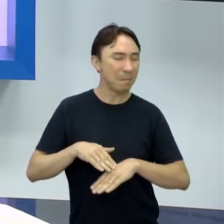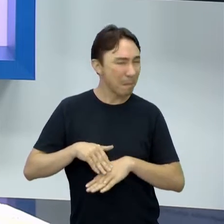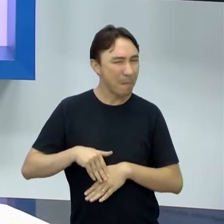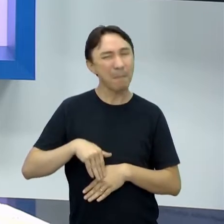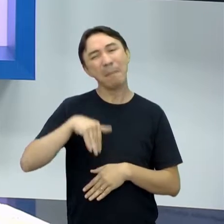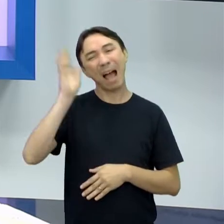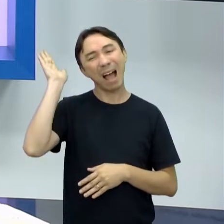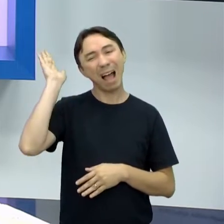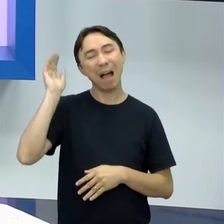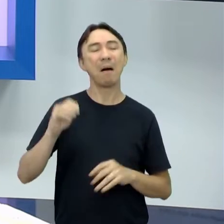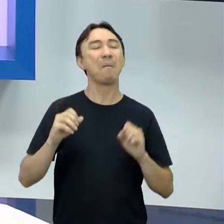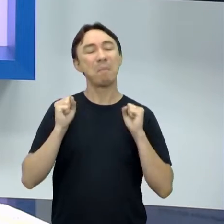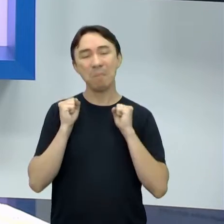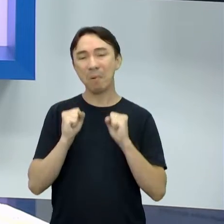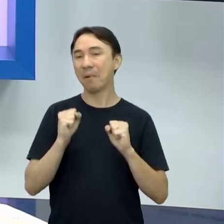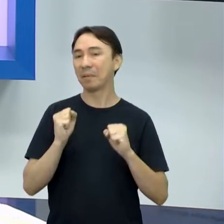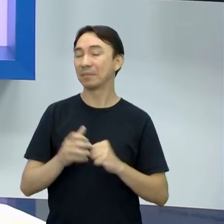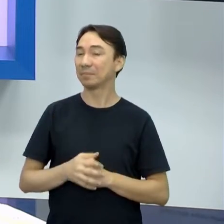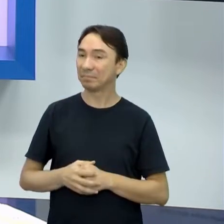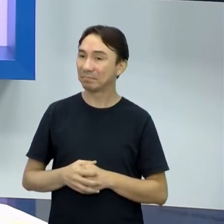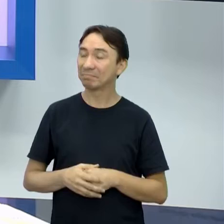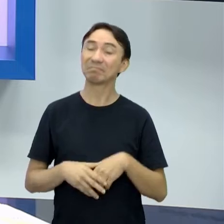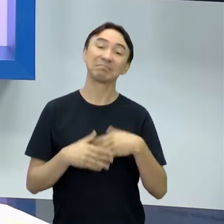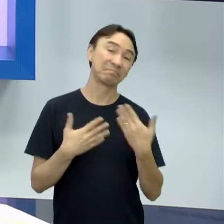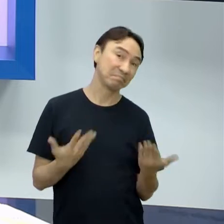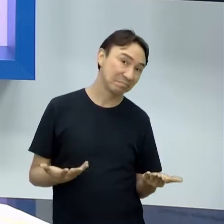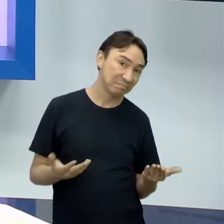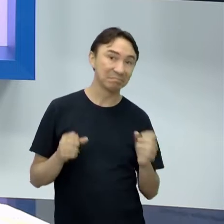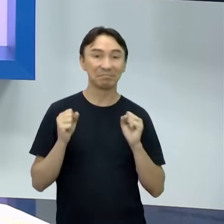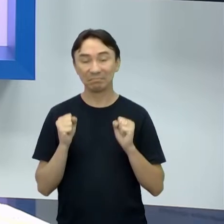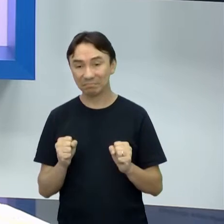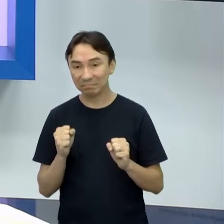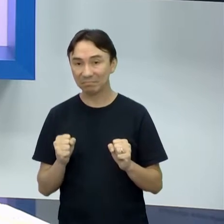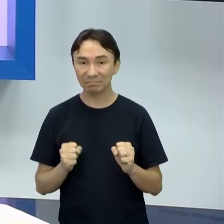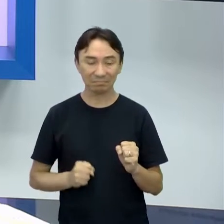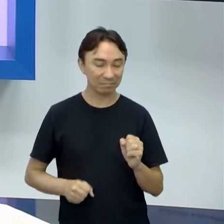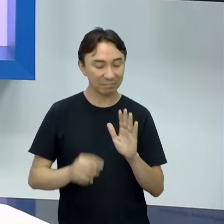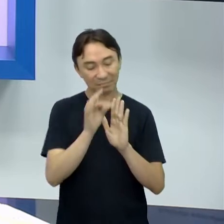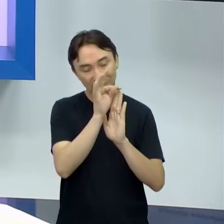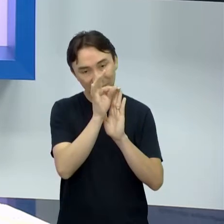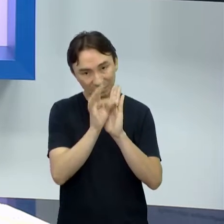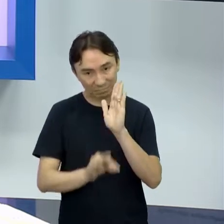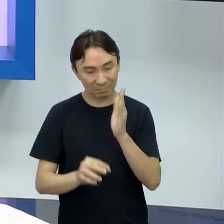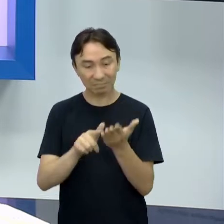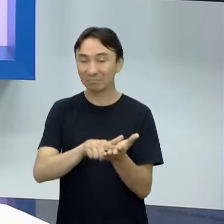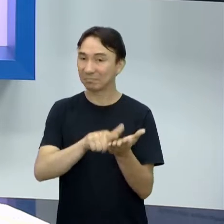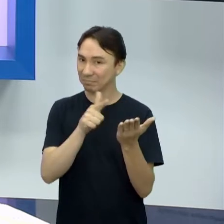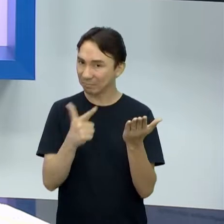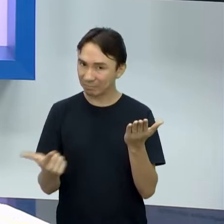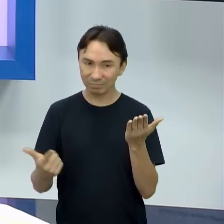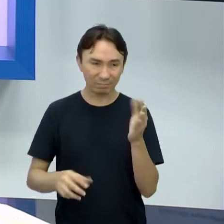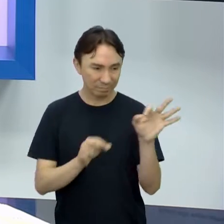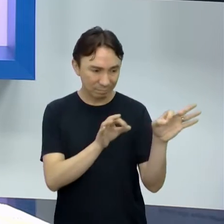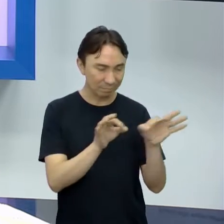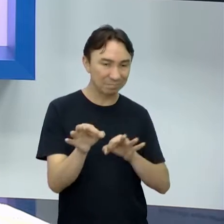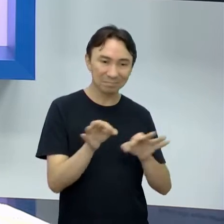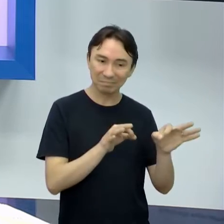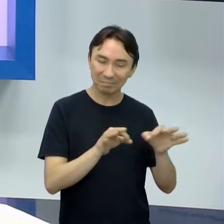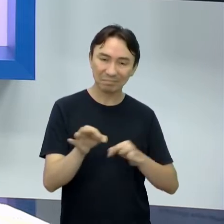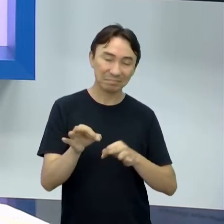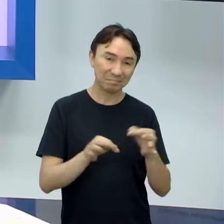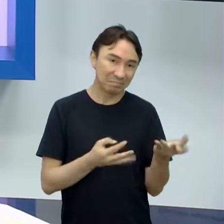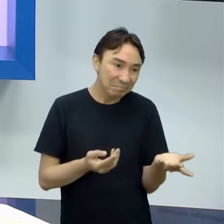Podem começar, quem sabe, montar textos jornalísticos também sobre essa modalidade. Seria um exercício bem bacana, pensando